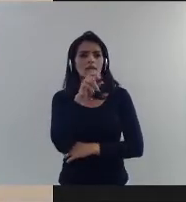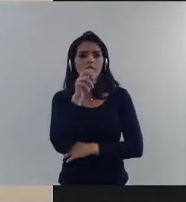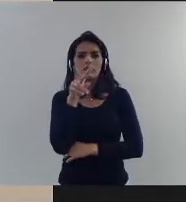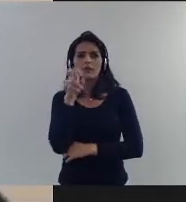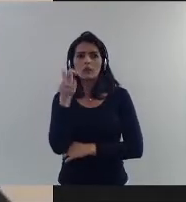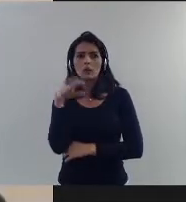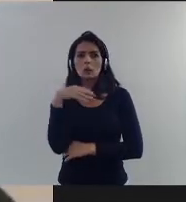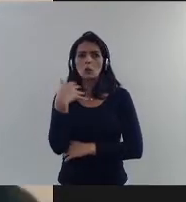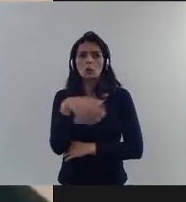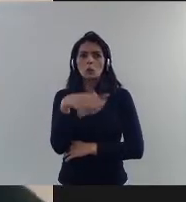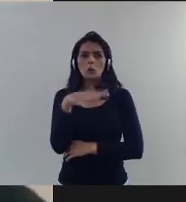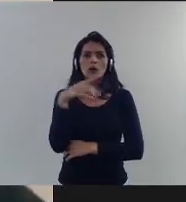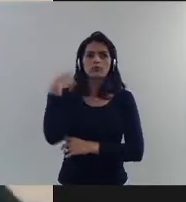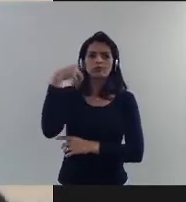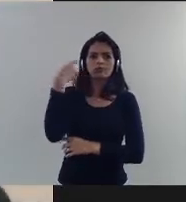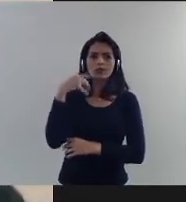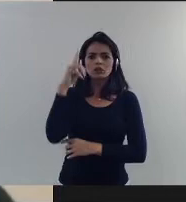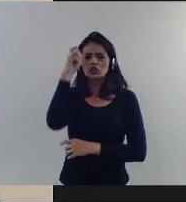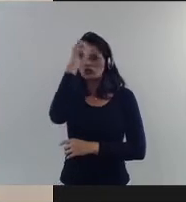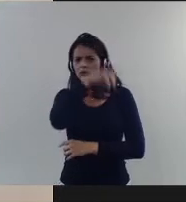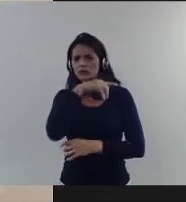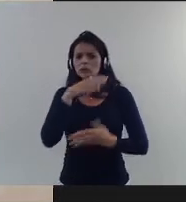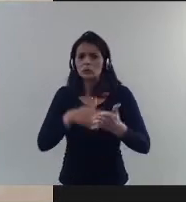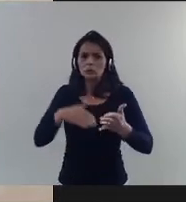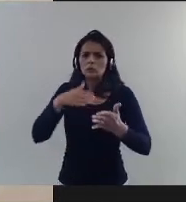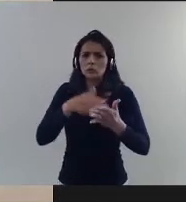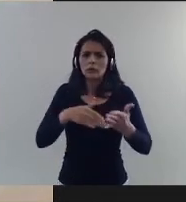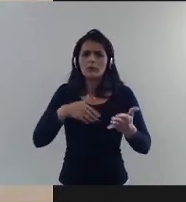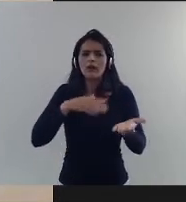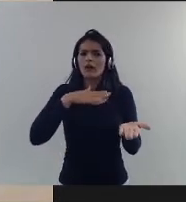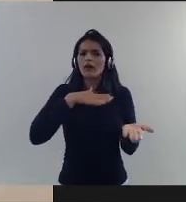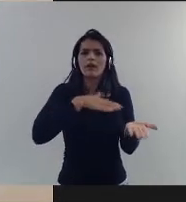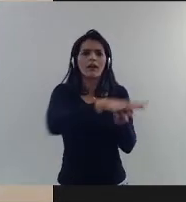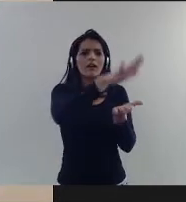dificuldade dos advogados despacharem os processos eletrônicos,